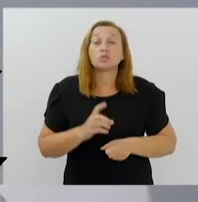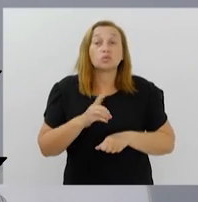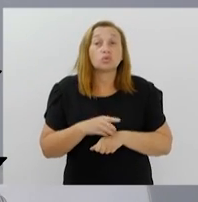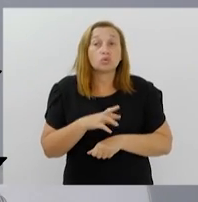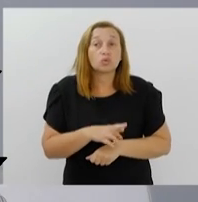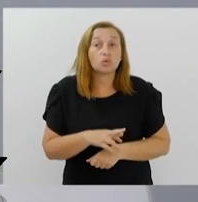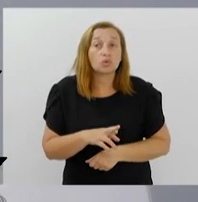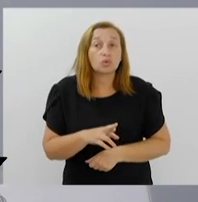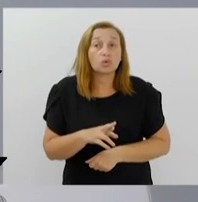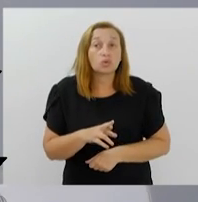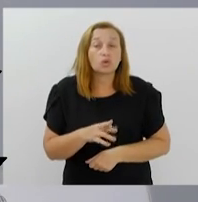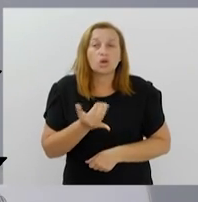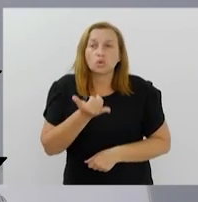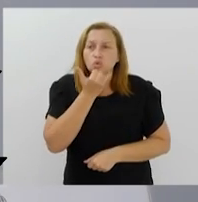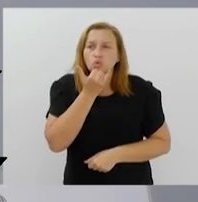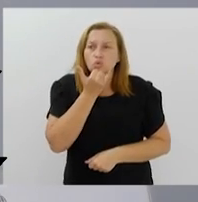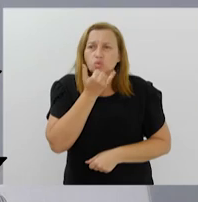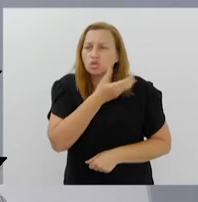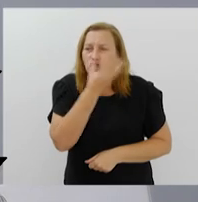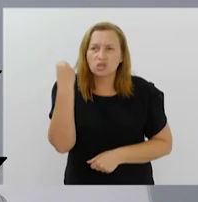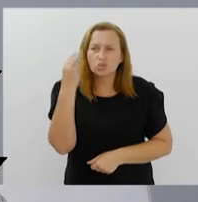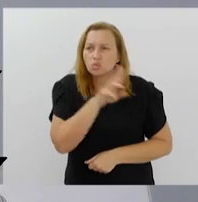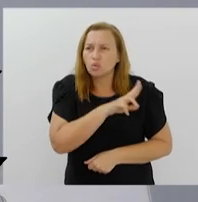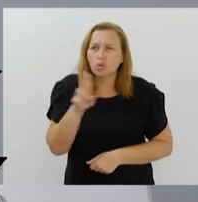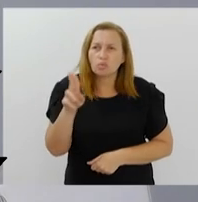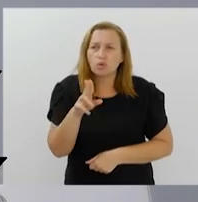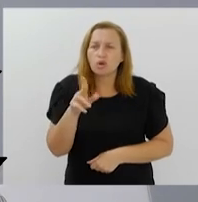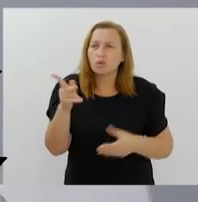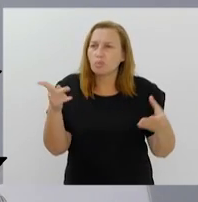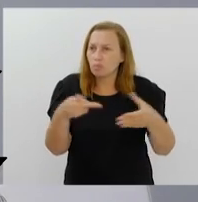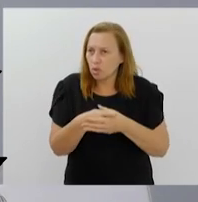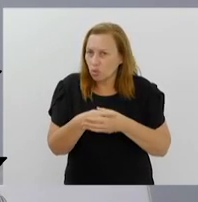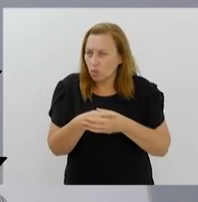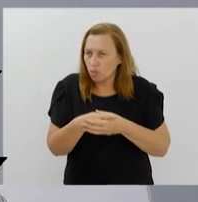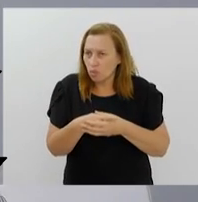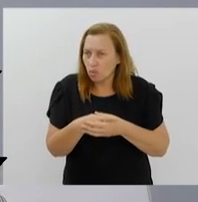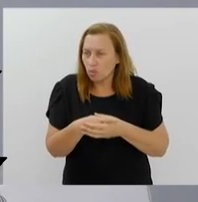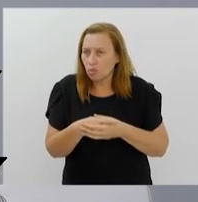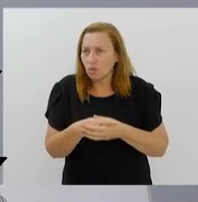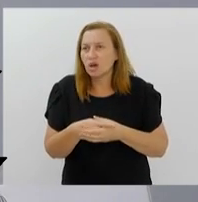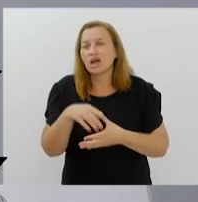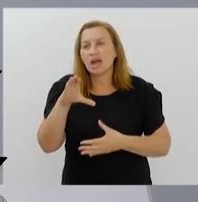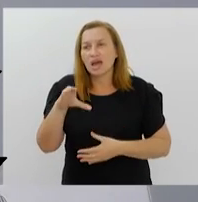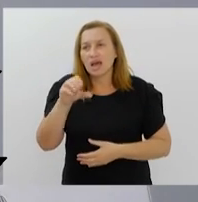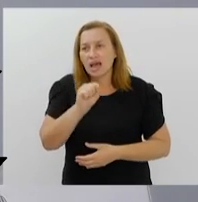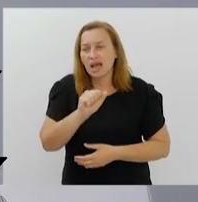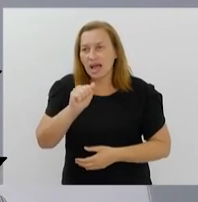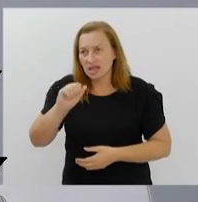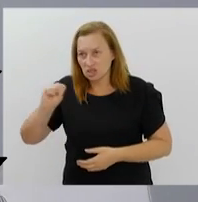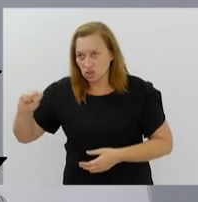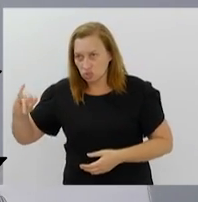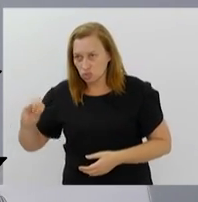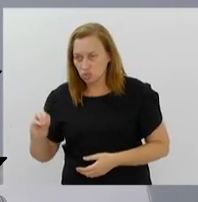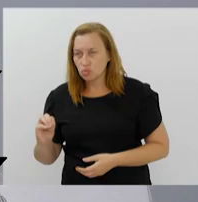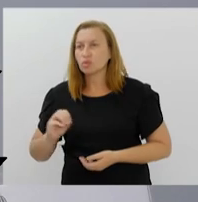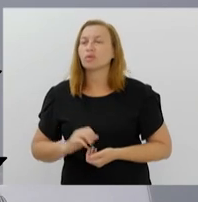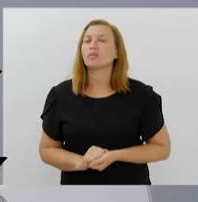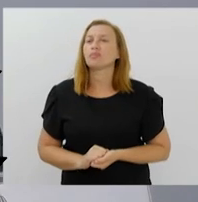doutor perdão esqueci o nome dele aqui o do Procom tá presidente do Procom Dr Cássio perdão